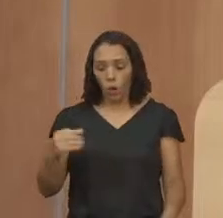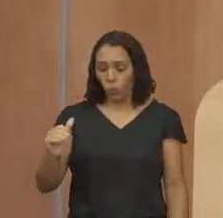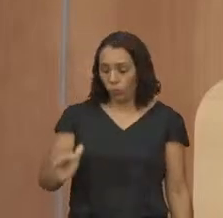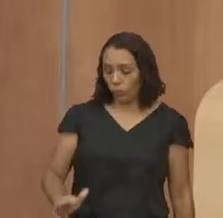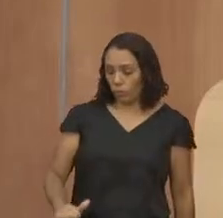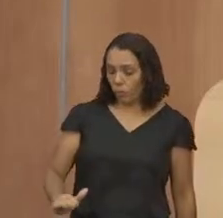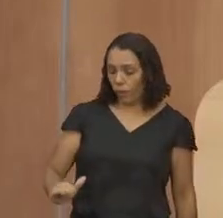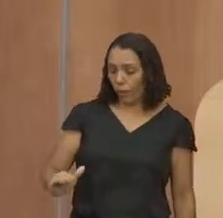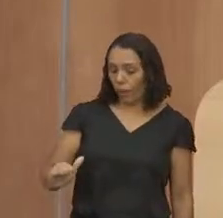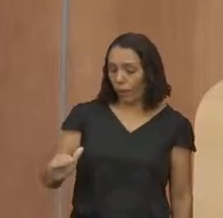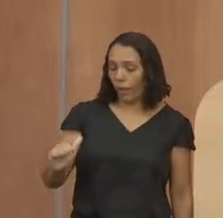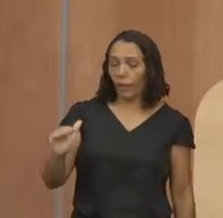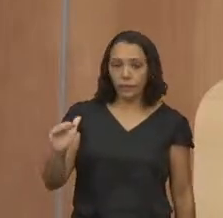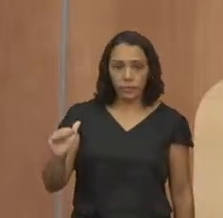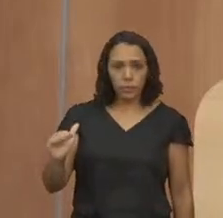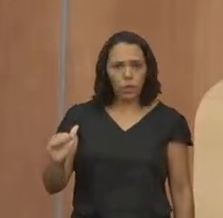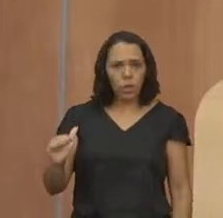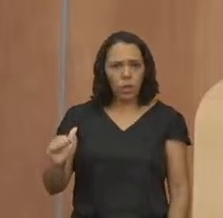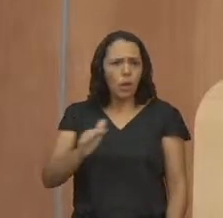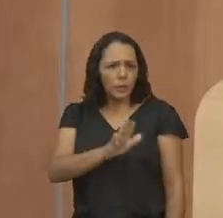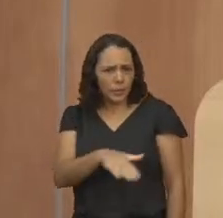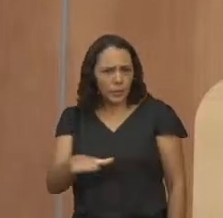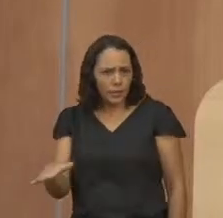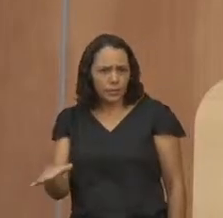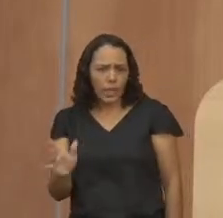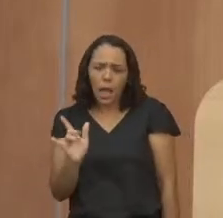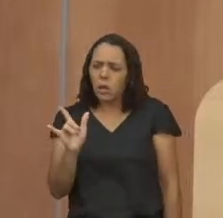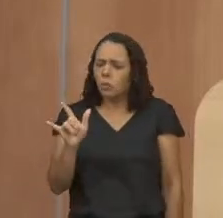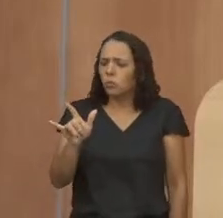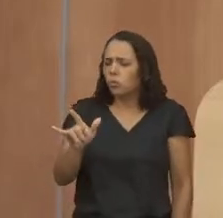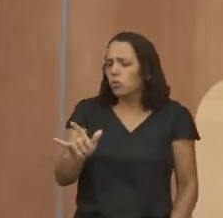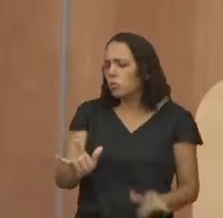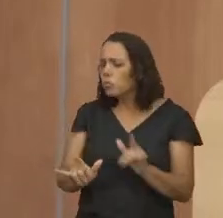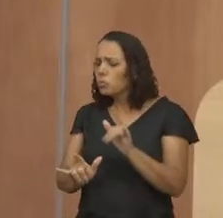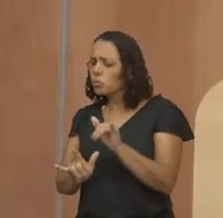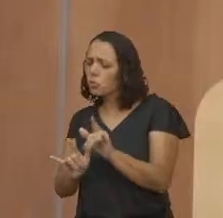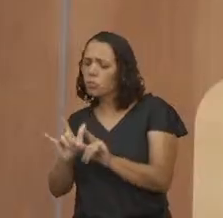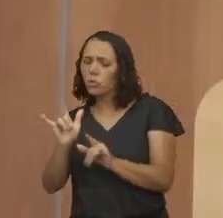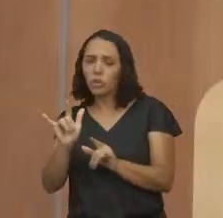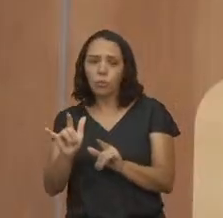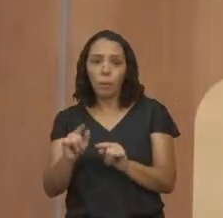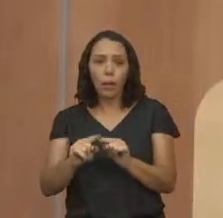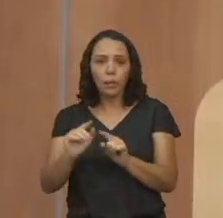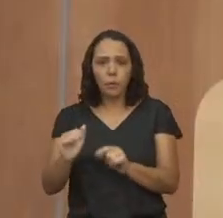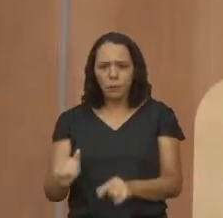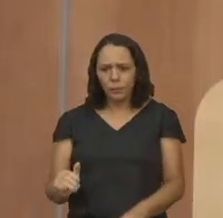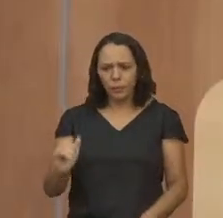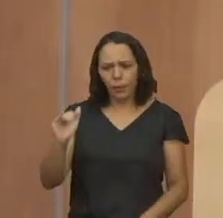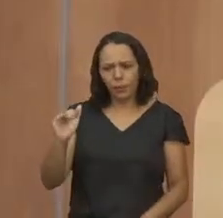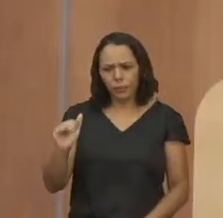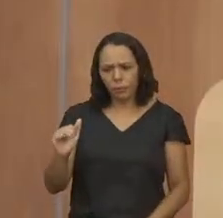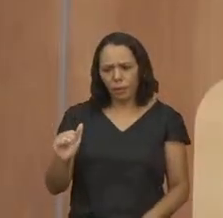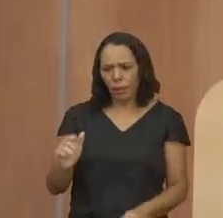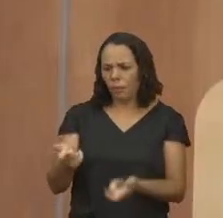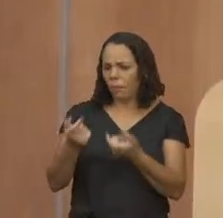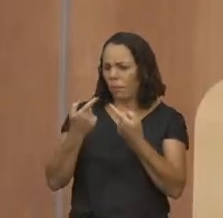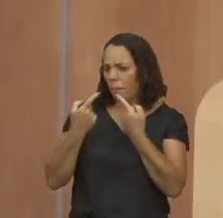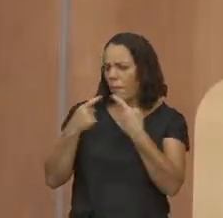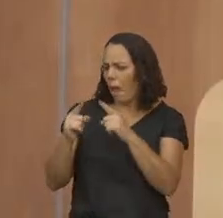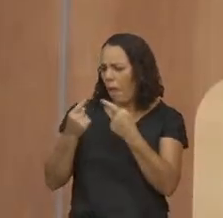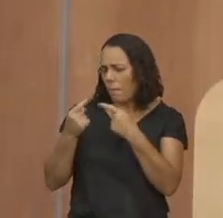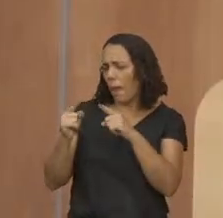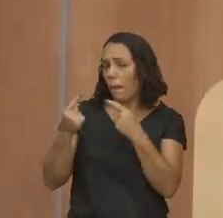vai, pega lá, pega isso aqui, já não chamam de amor mais. Vai acabando o amor do casal. Quando perde